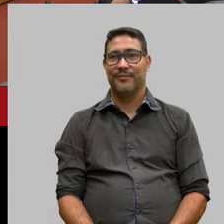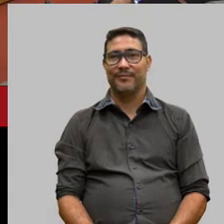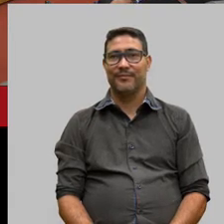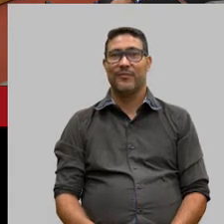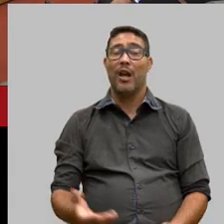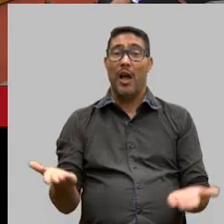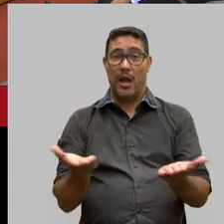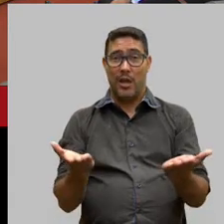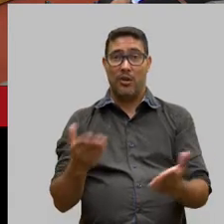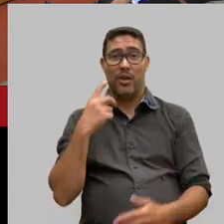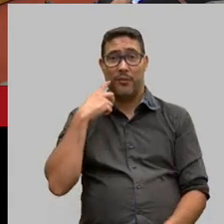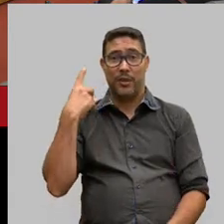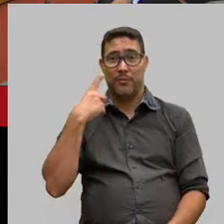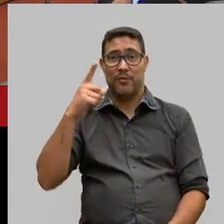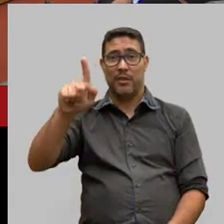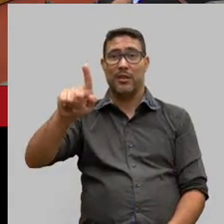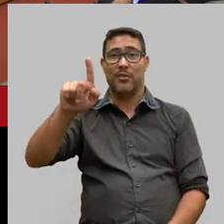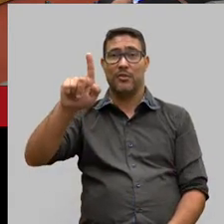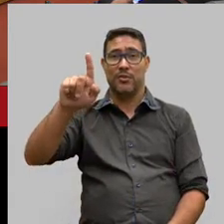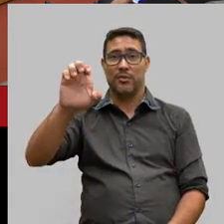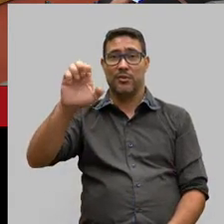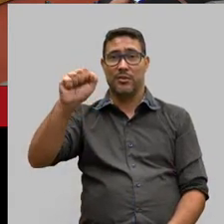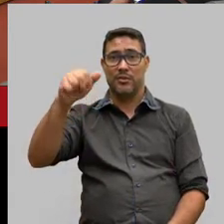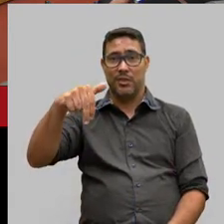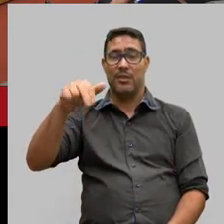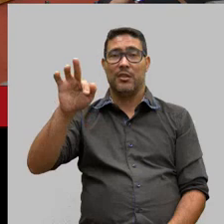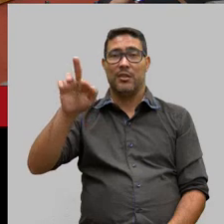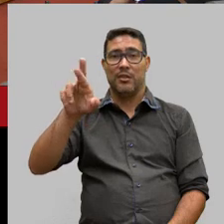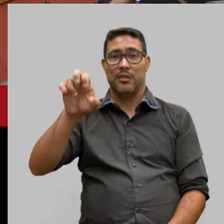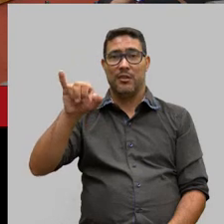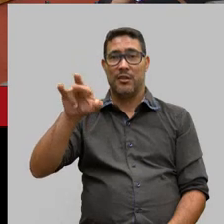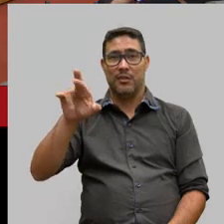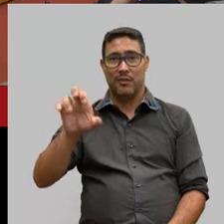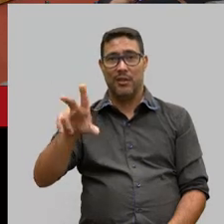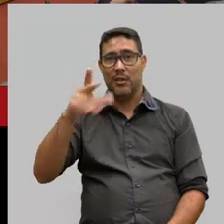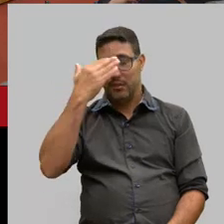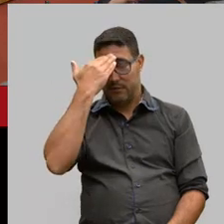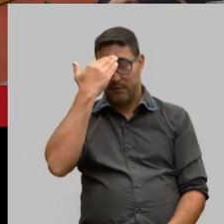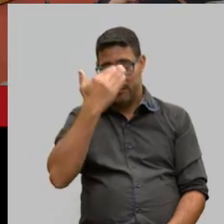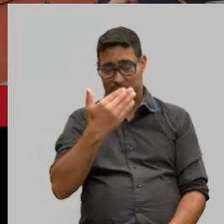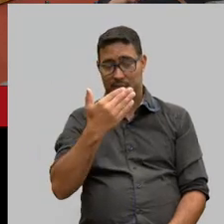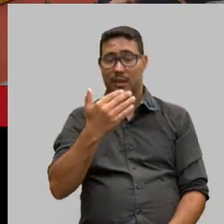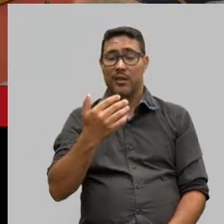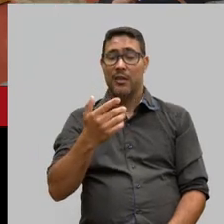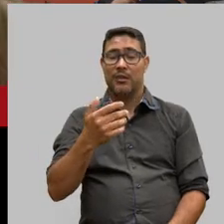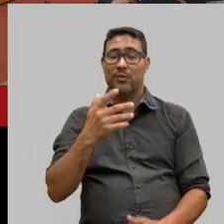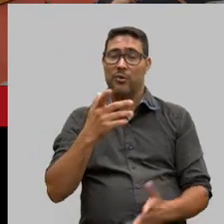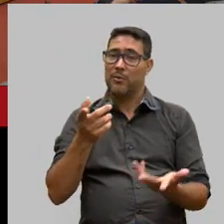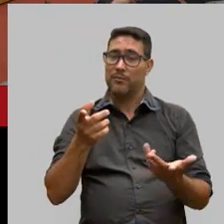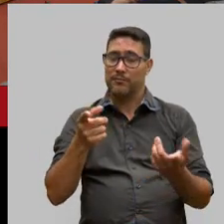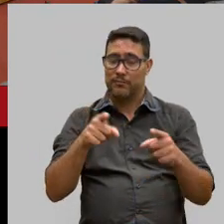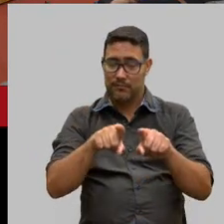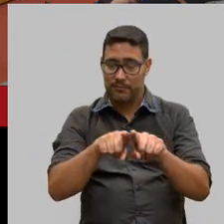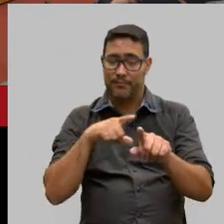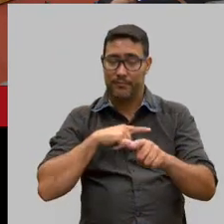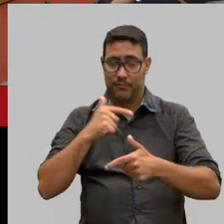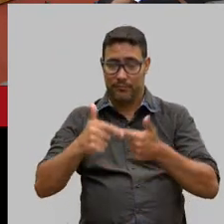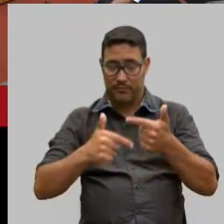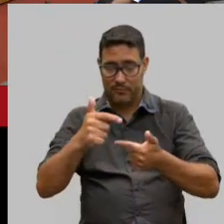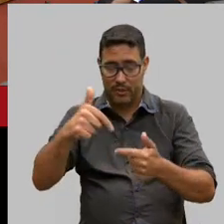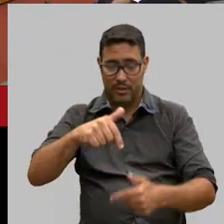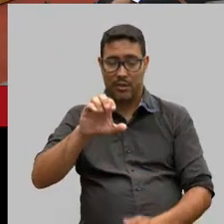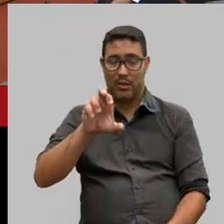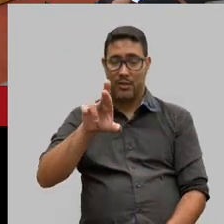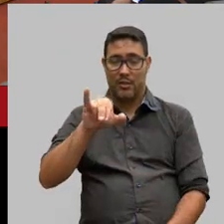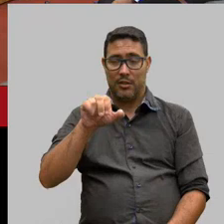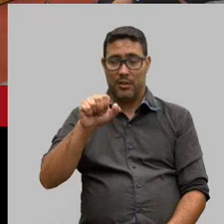Freire Muito obrigado companheiro colega aqui de trabalho e Cristiano